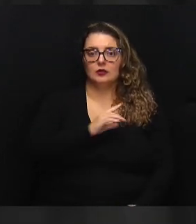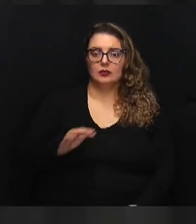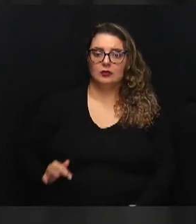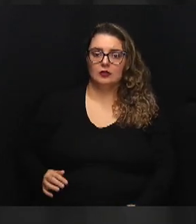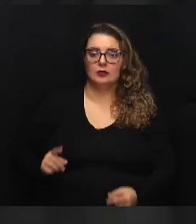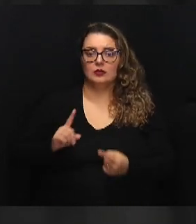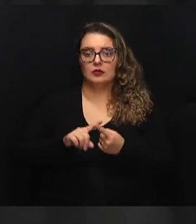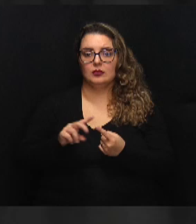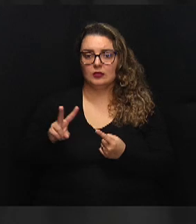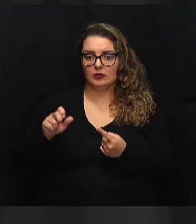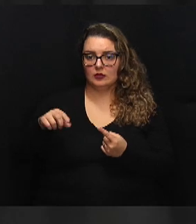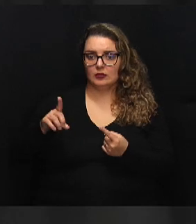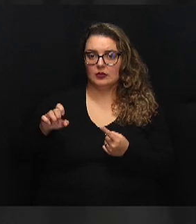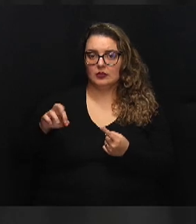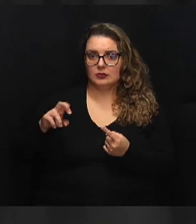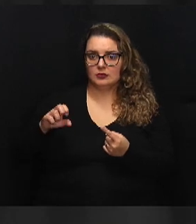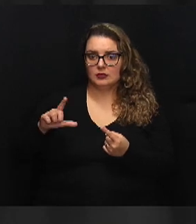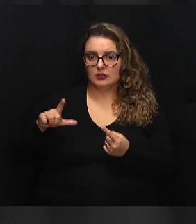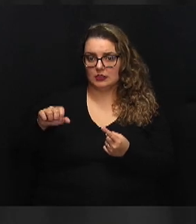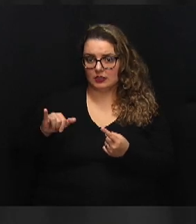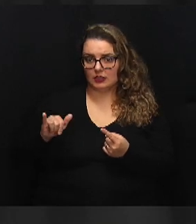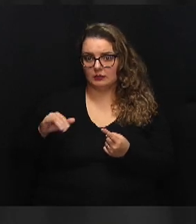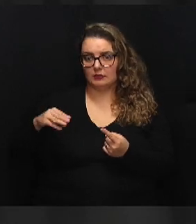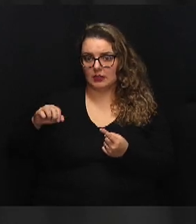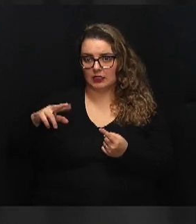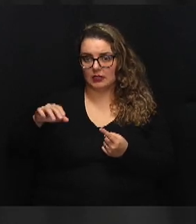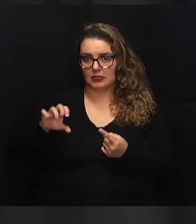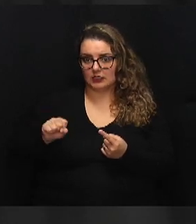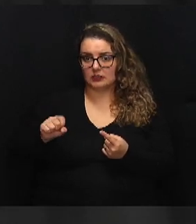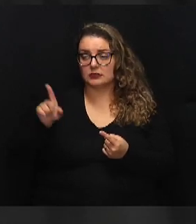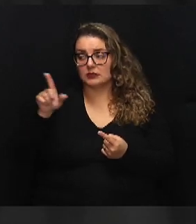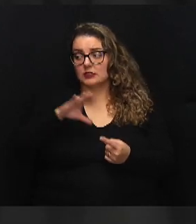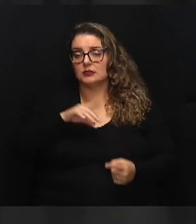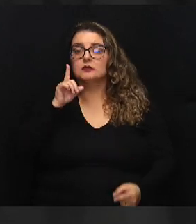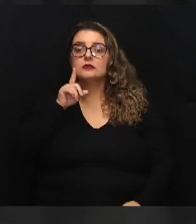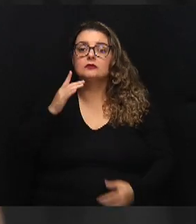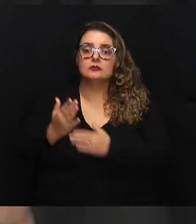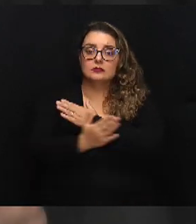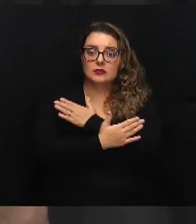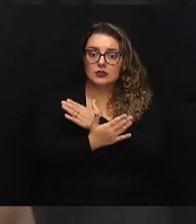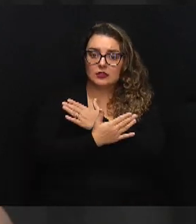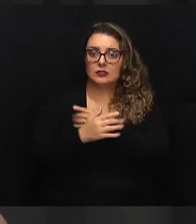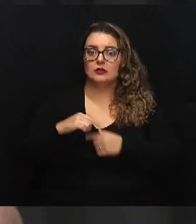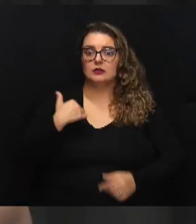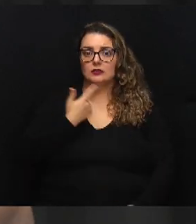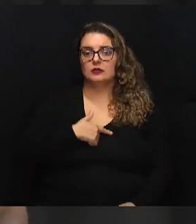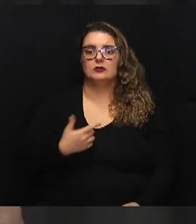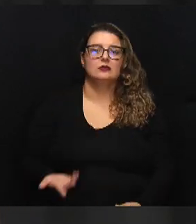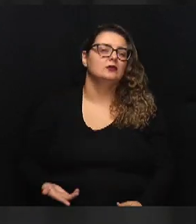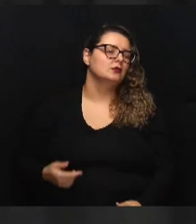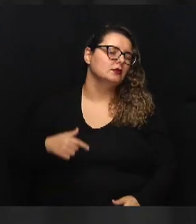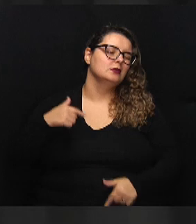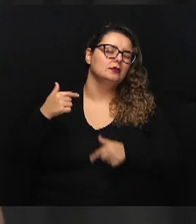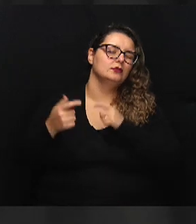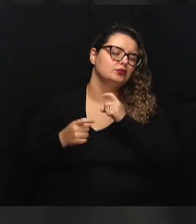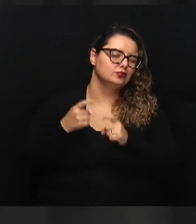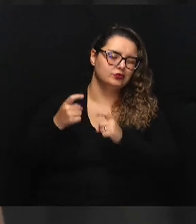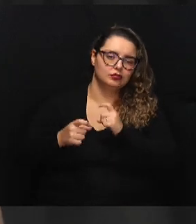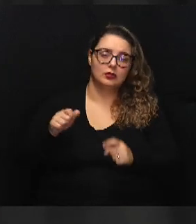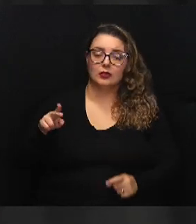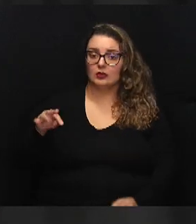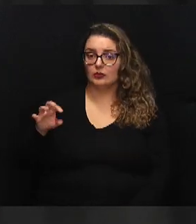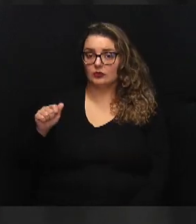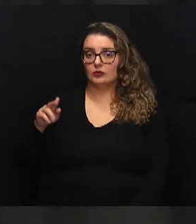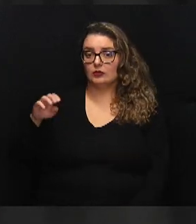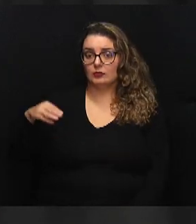atrás do Vanderlei Macris de Americana e ele me ajudou nessa empreitada. Nós cansamos de ter reunião na Autoban e a Autoban